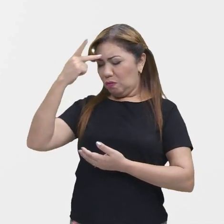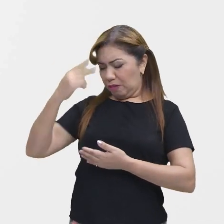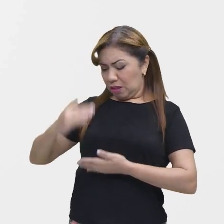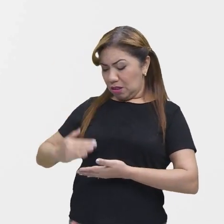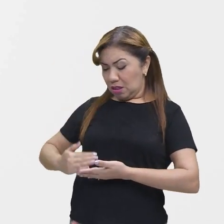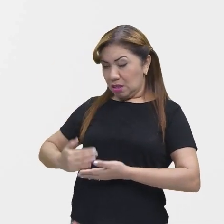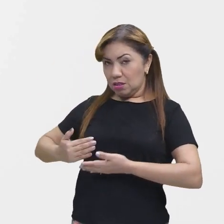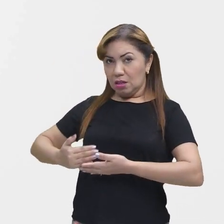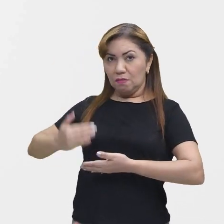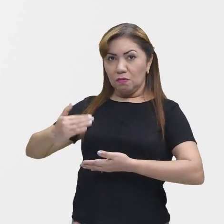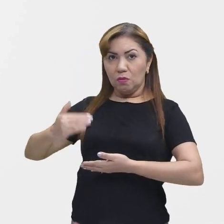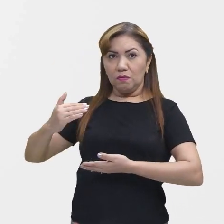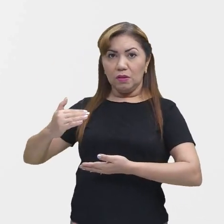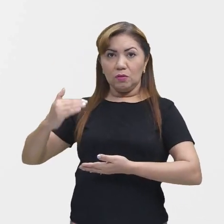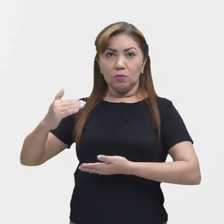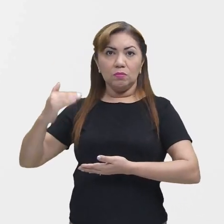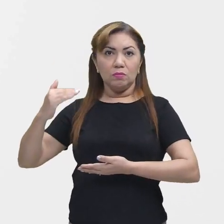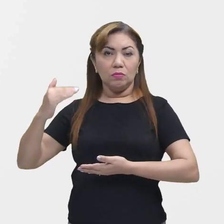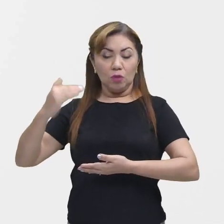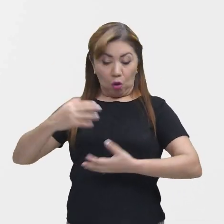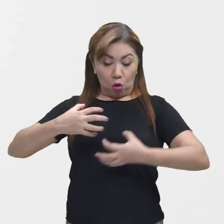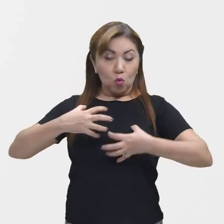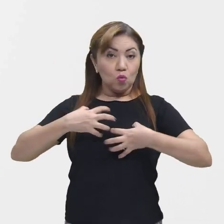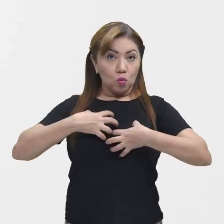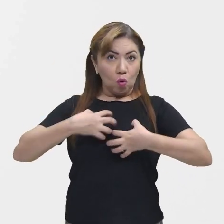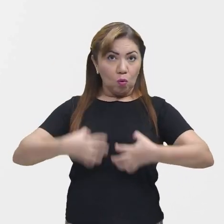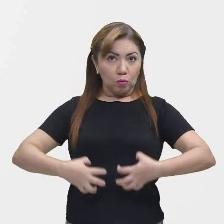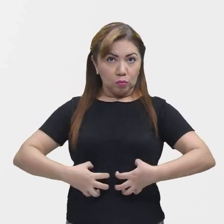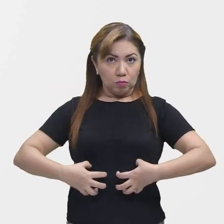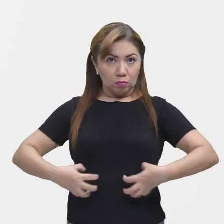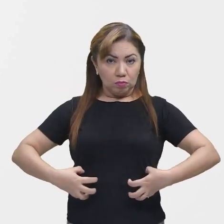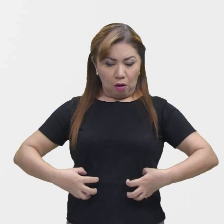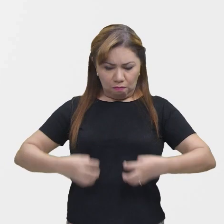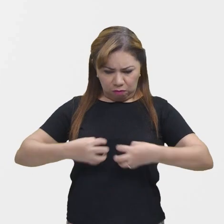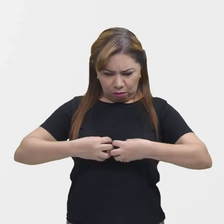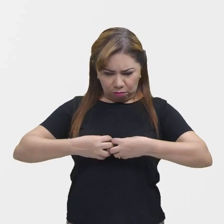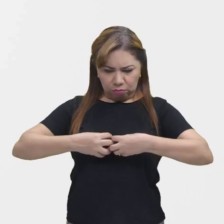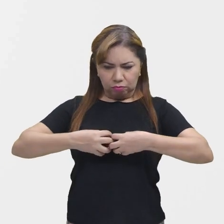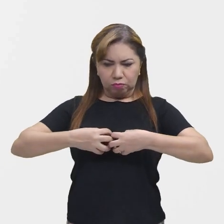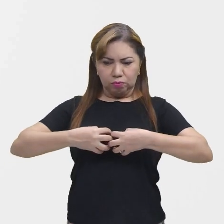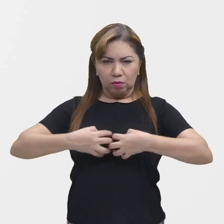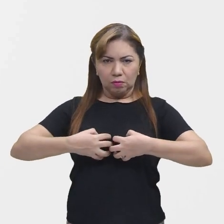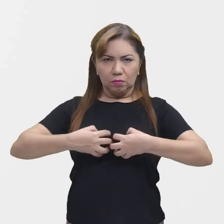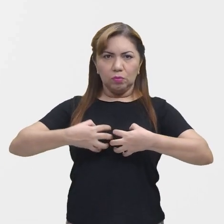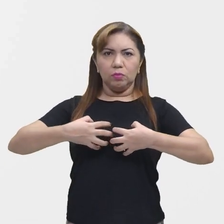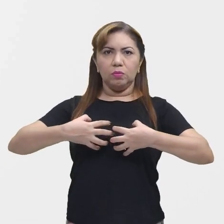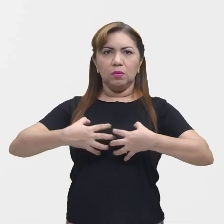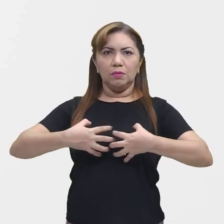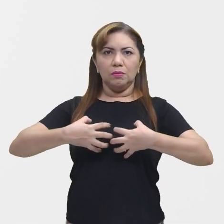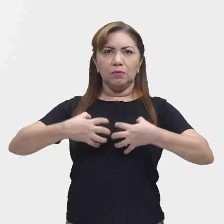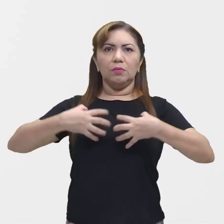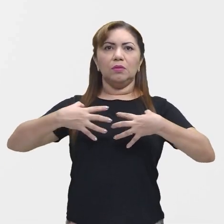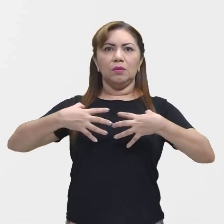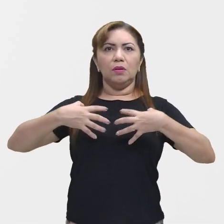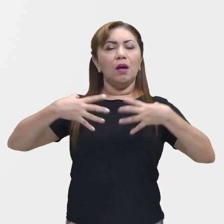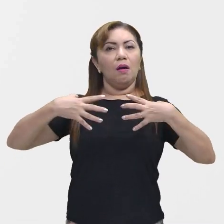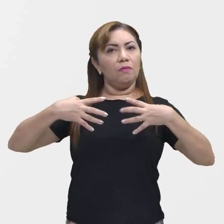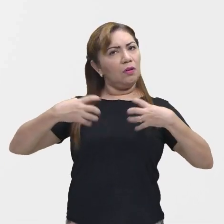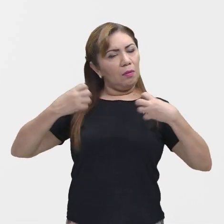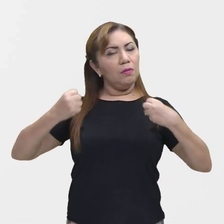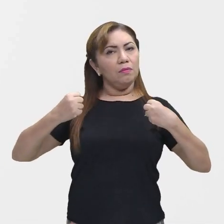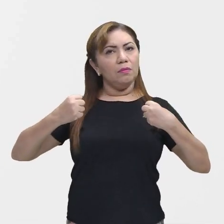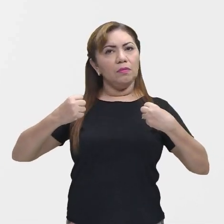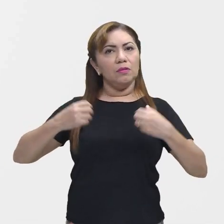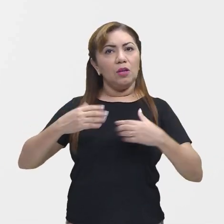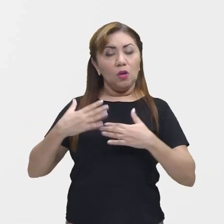E durante esse desenvolvimento, os órgãos dele vão também sendo desenvolvidos. E o corpo